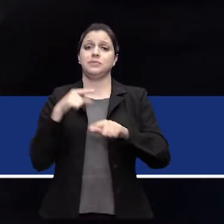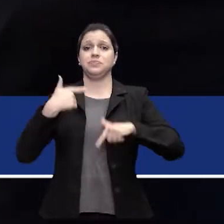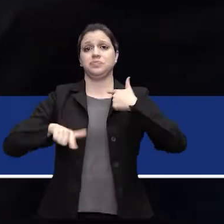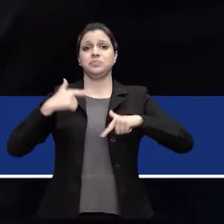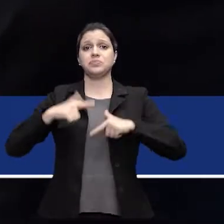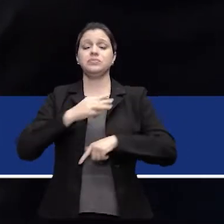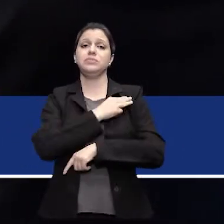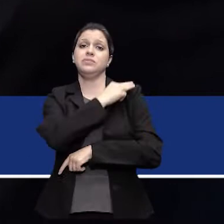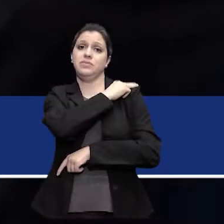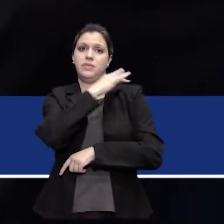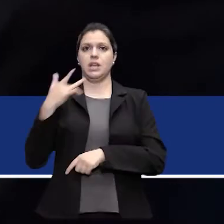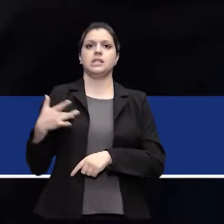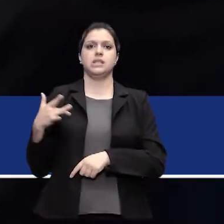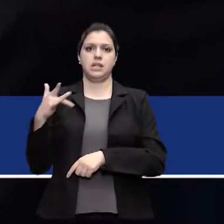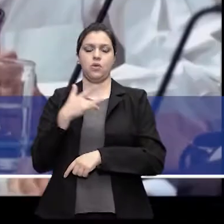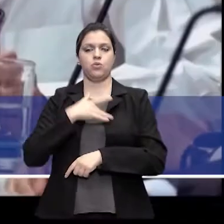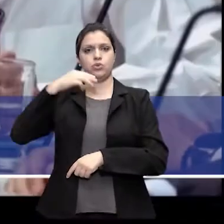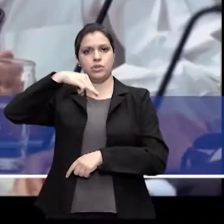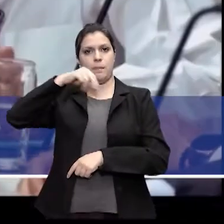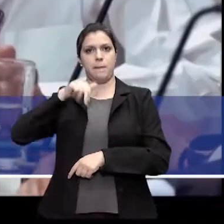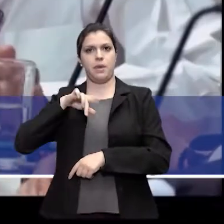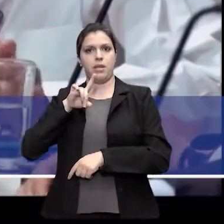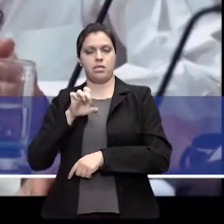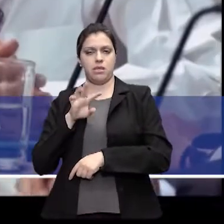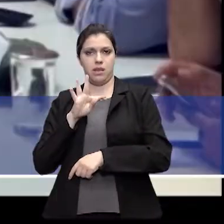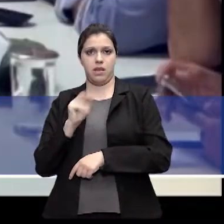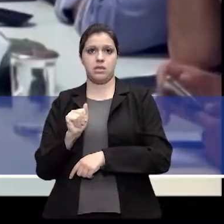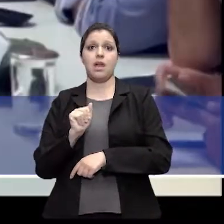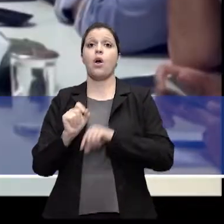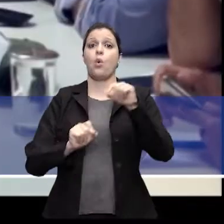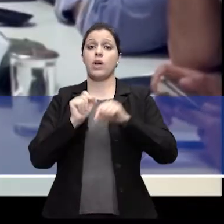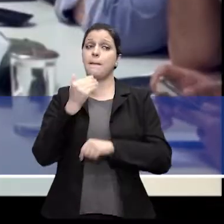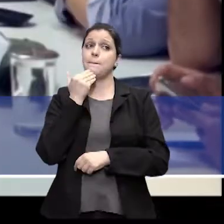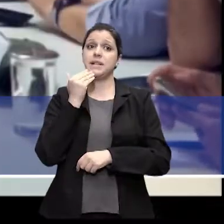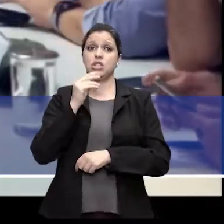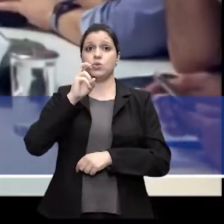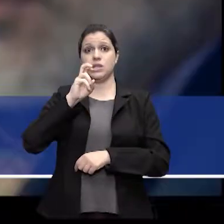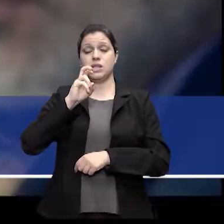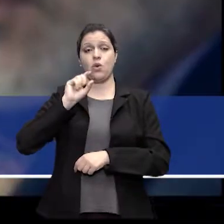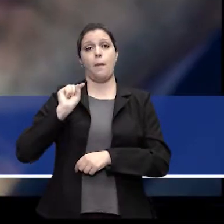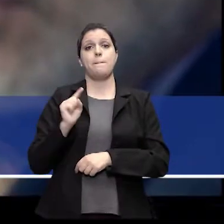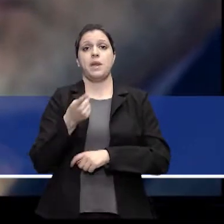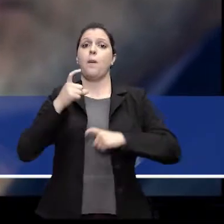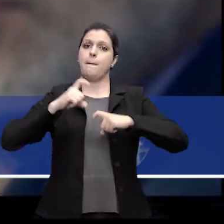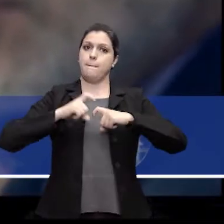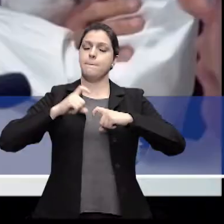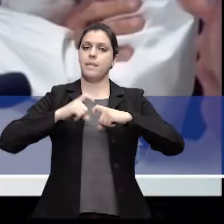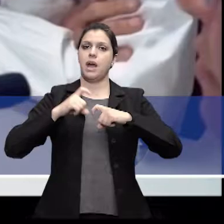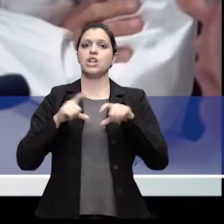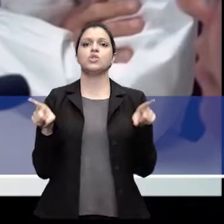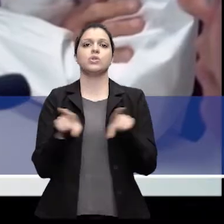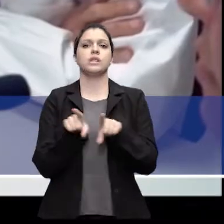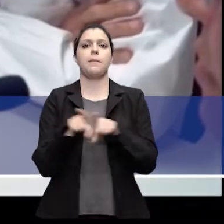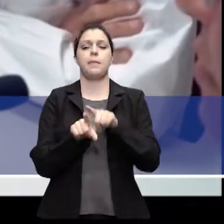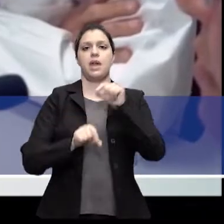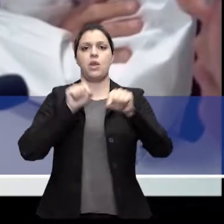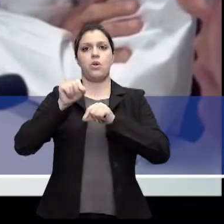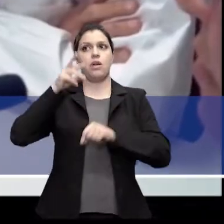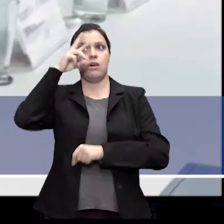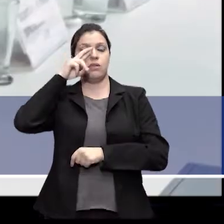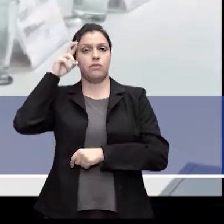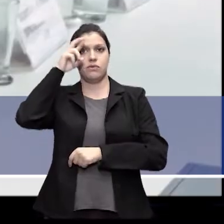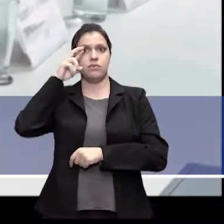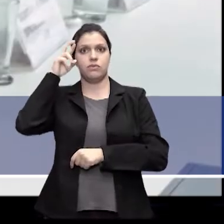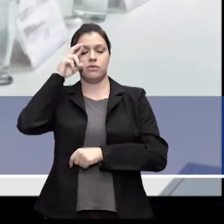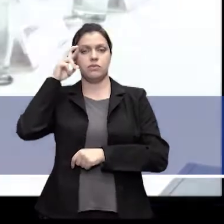ser adequadas as ações promovidas pelo ministro da Saúde, Luiz Henrique Mandetta, em convocar 5.000 médicos do Mais Médicos,